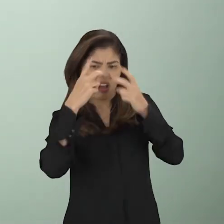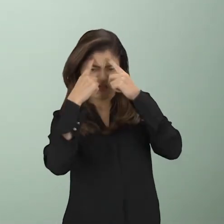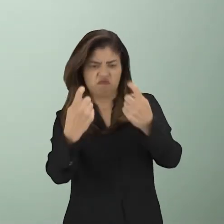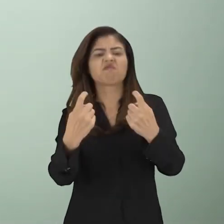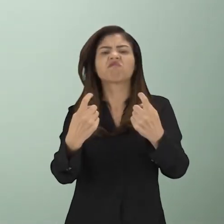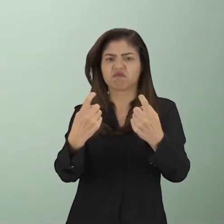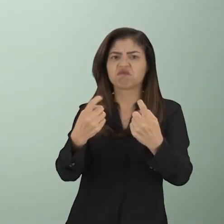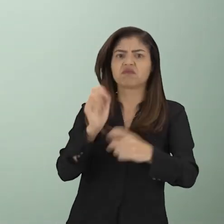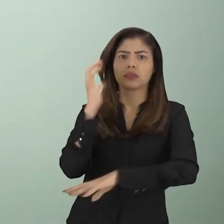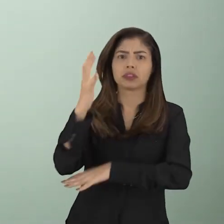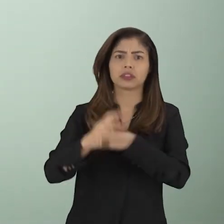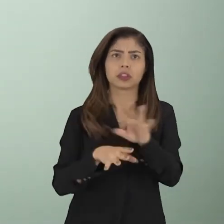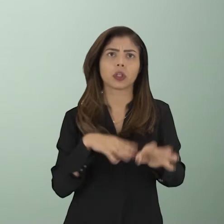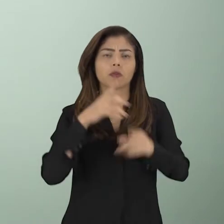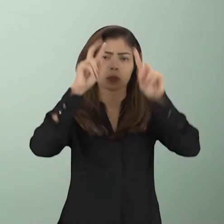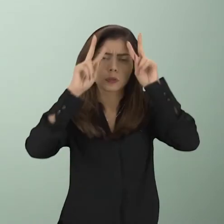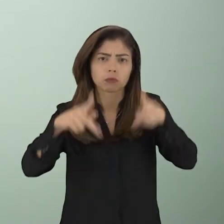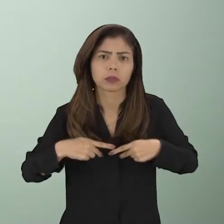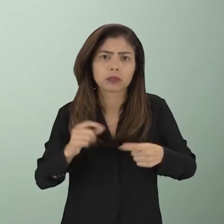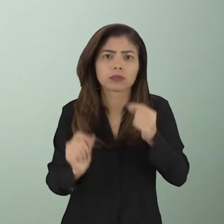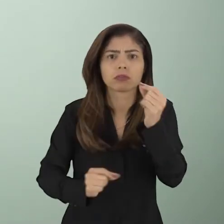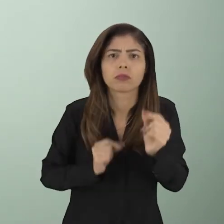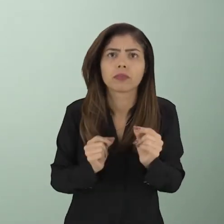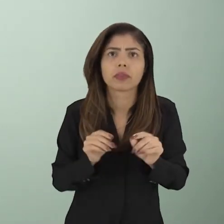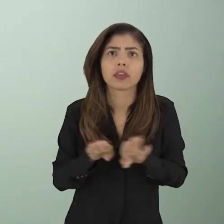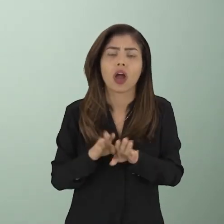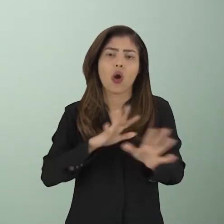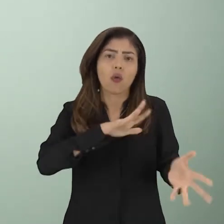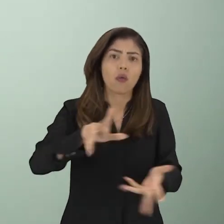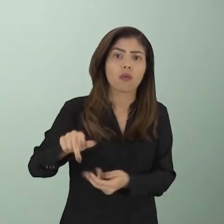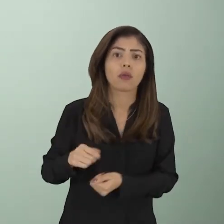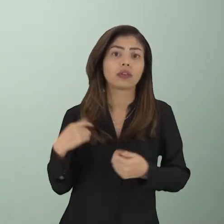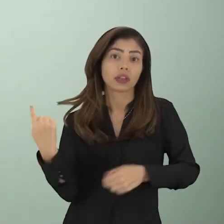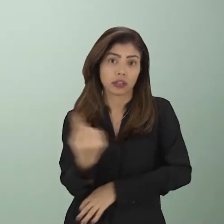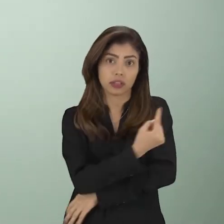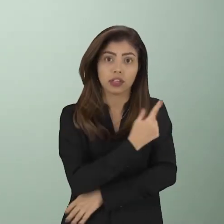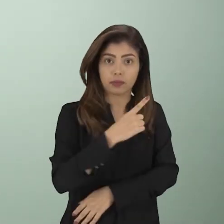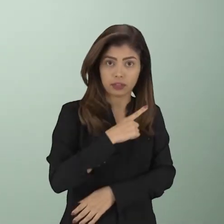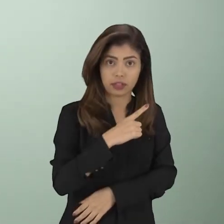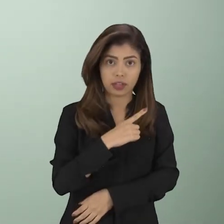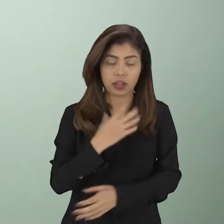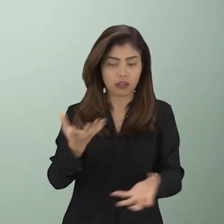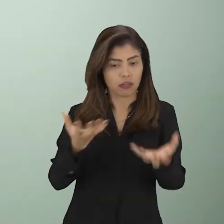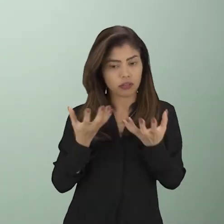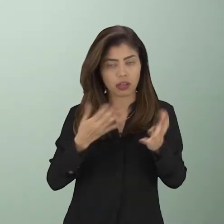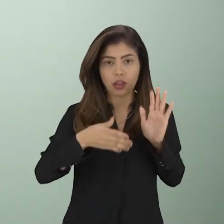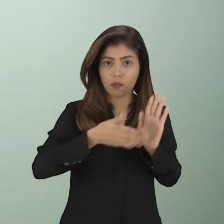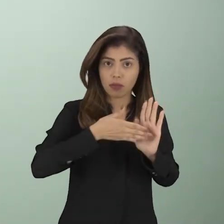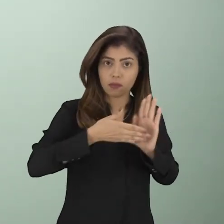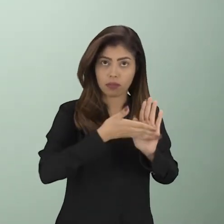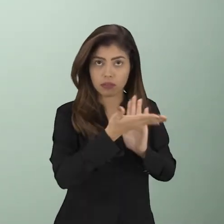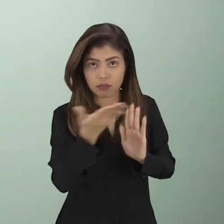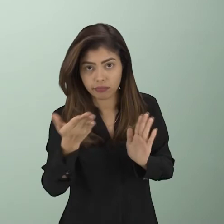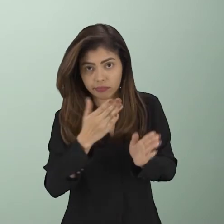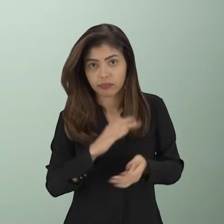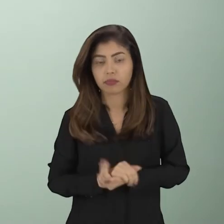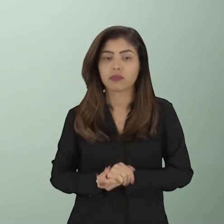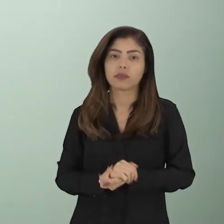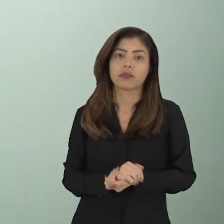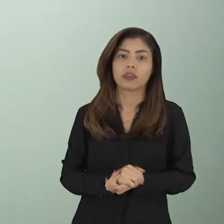humana, seria um ideal de civilização, isso evidencia, né, o mundo que nós temos e o mundo que nós queremos, que é a proposta de